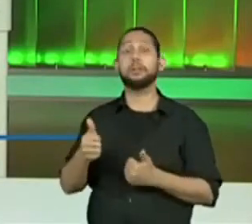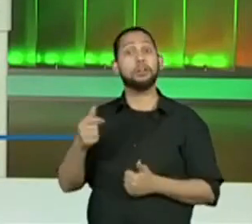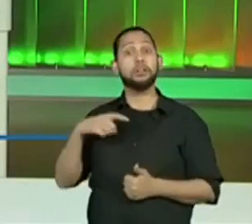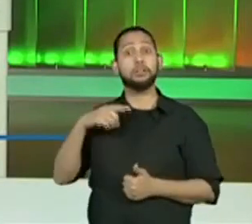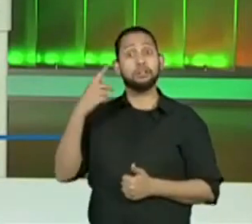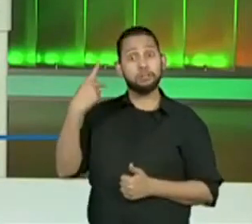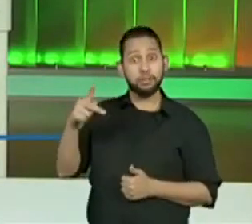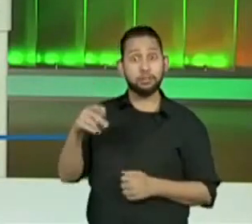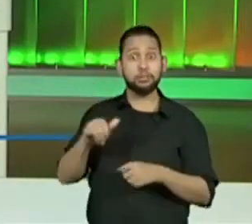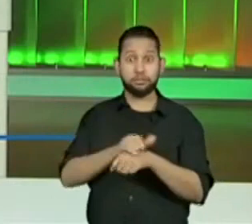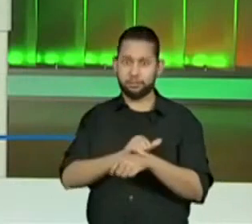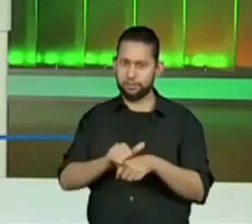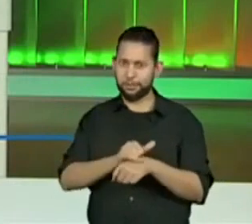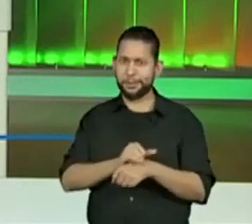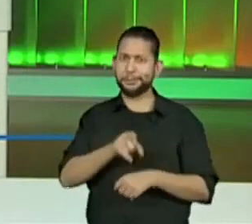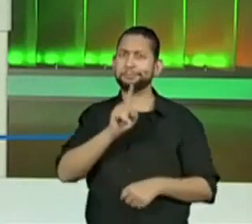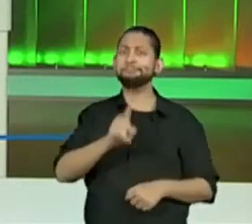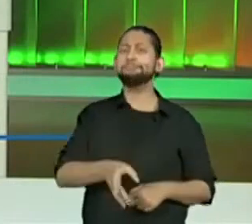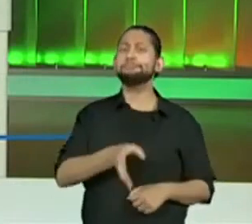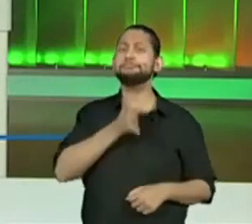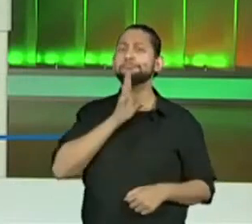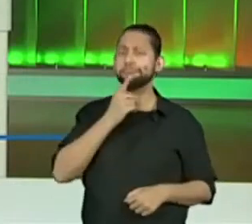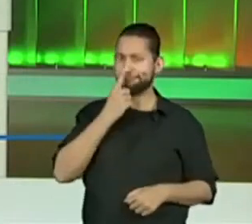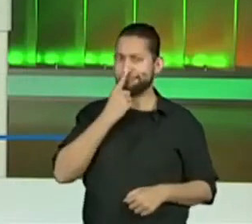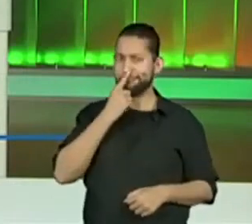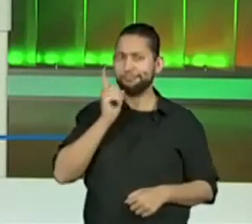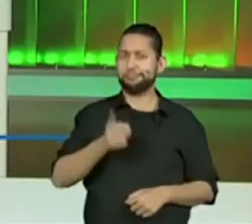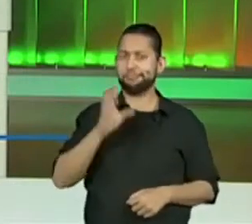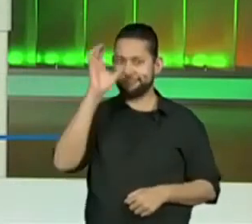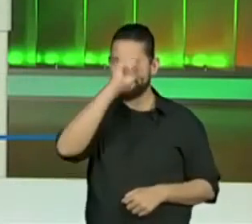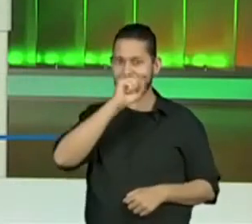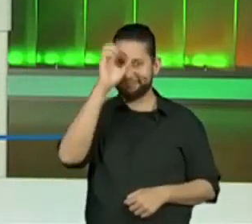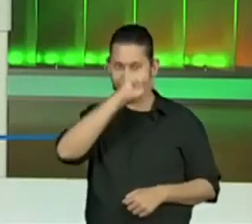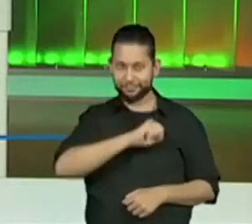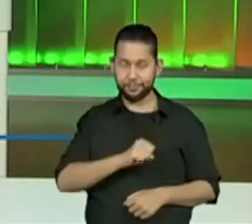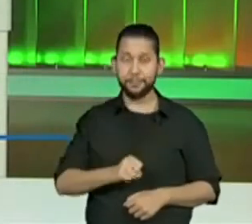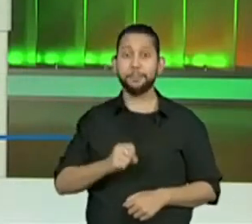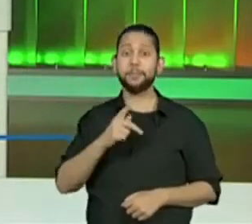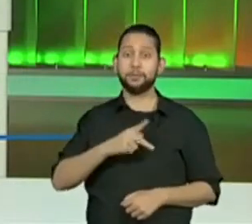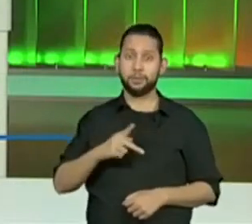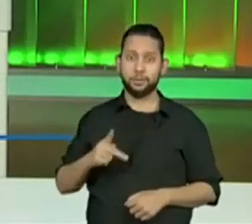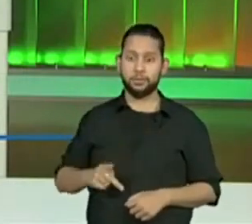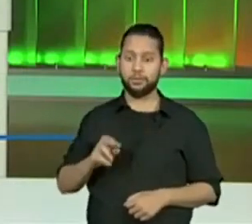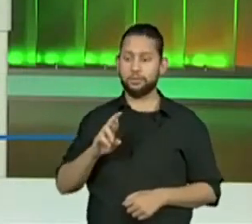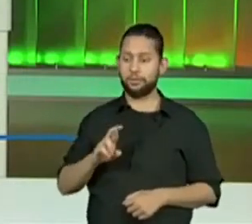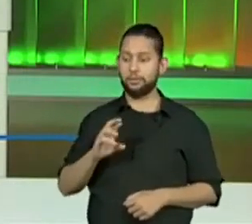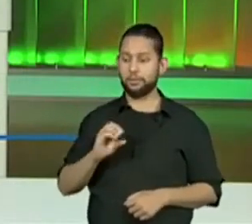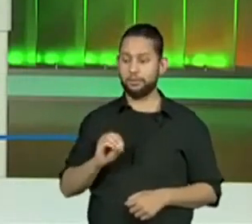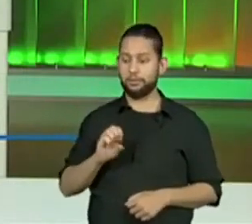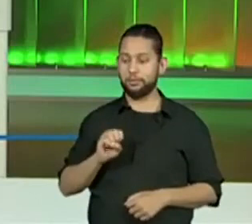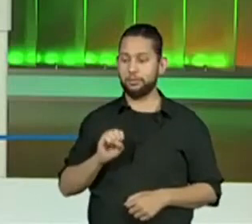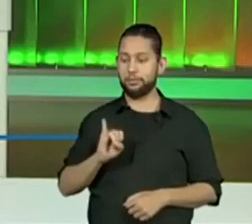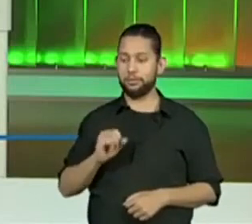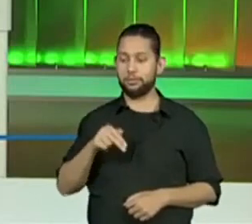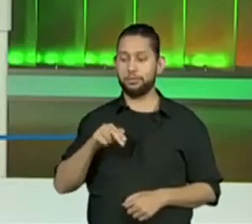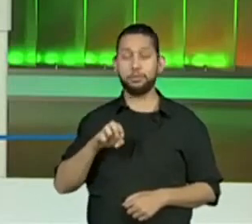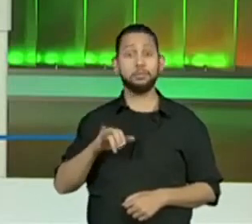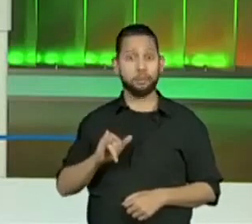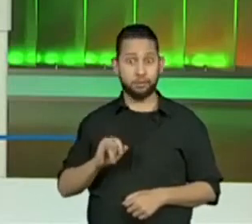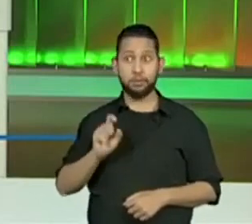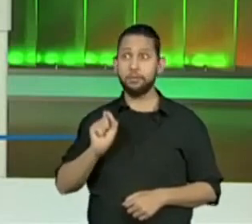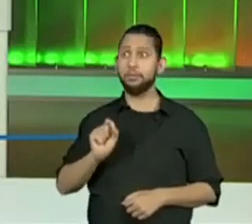uma estratégia que vocês já devem ter aprendido e a professora Roseni Rosinei também